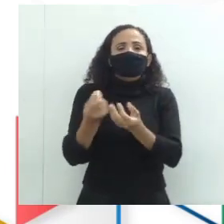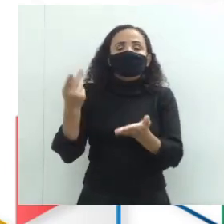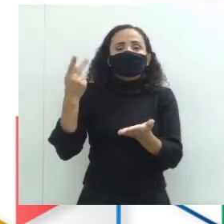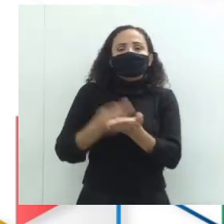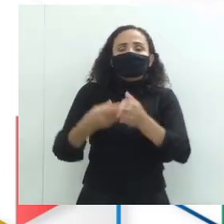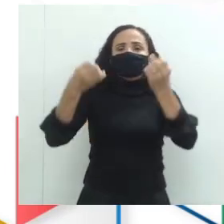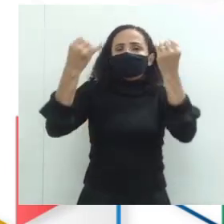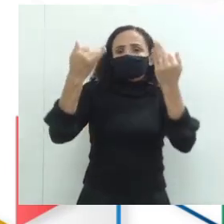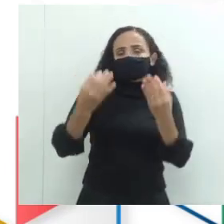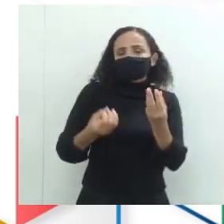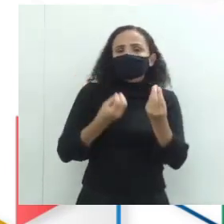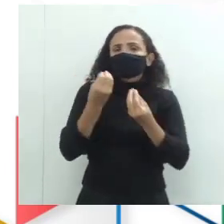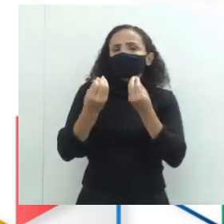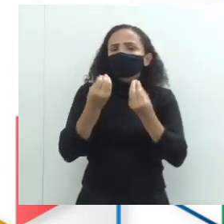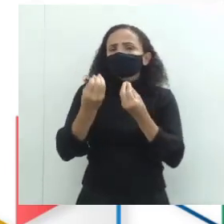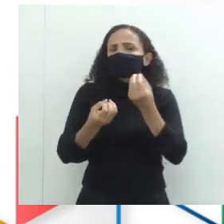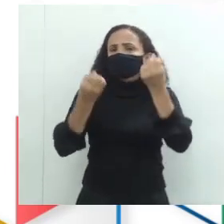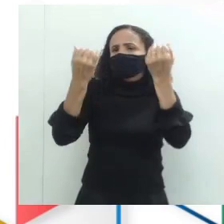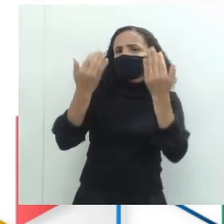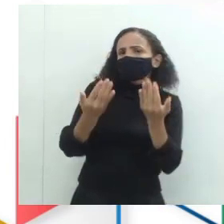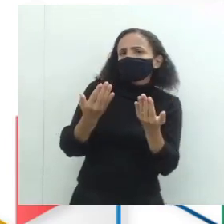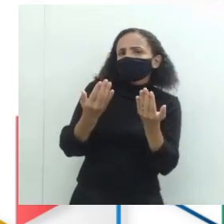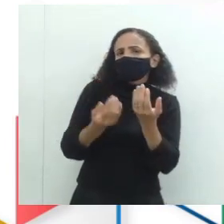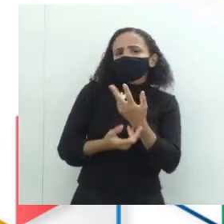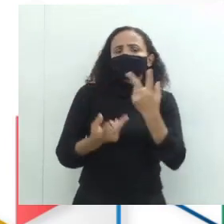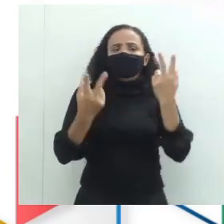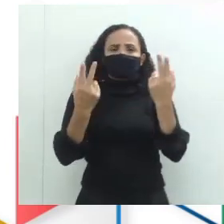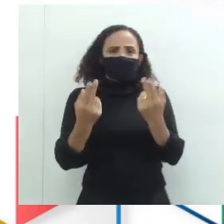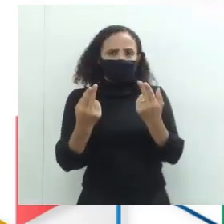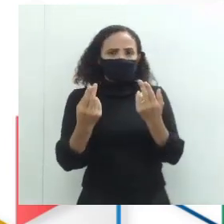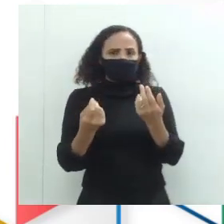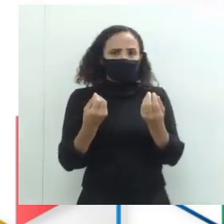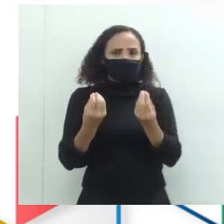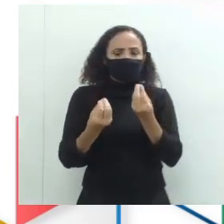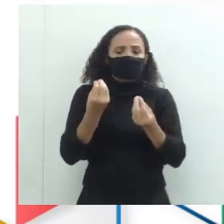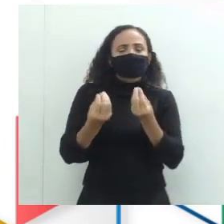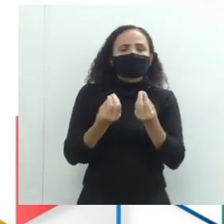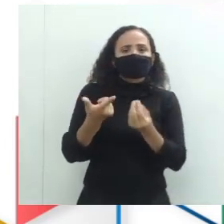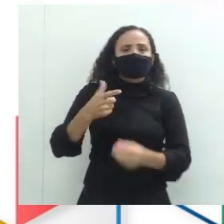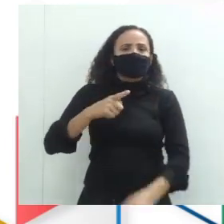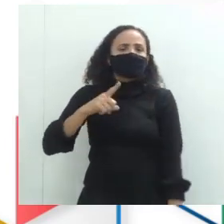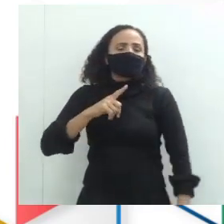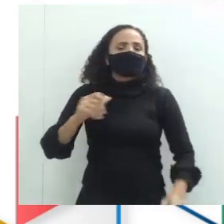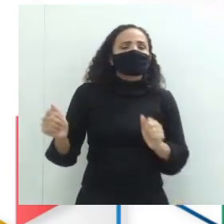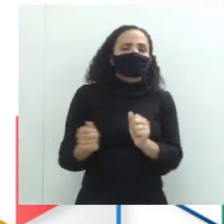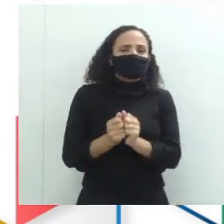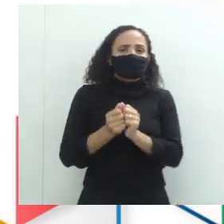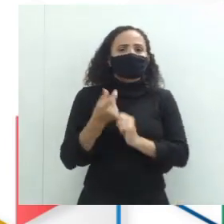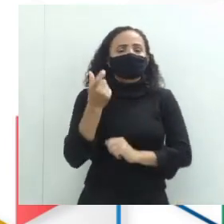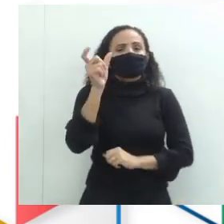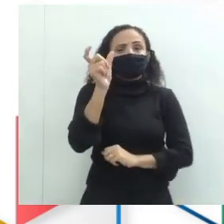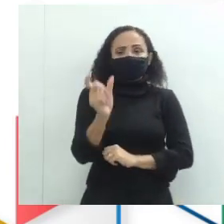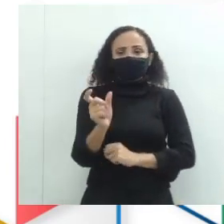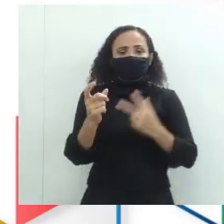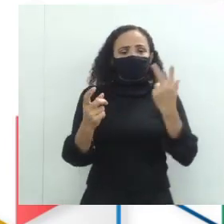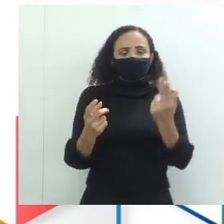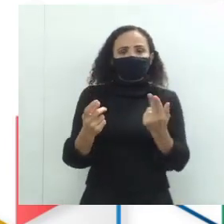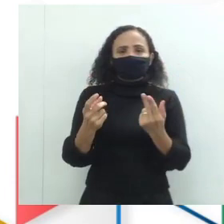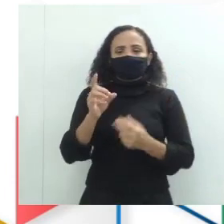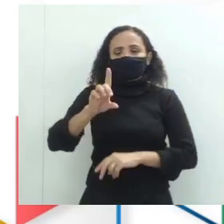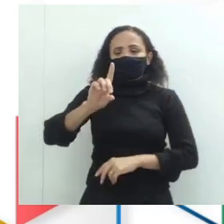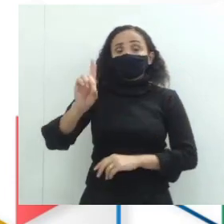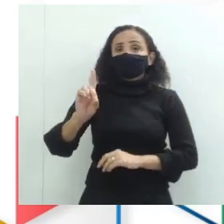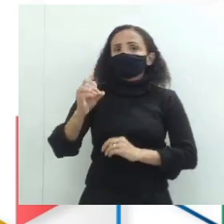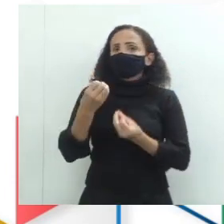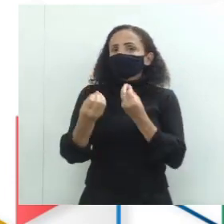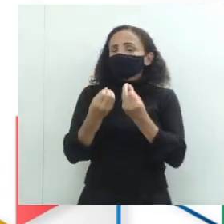explicar para vocês. Aquele símbolo de igualdade, não tem? Ele vai ficar entre duas expressões. Do teu lado direito vai